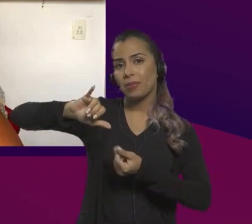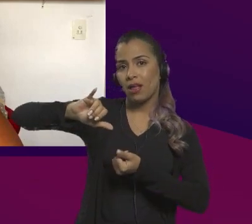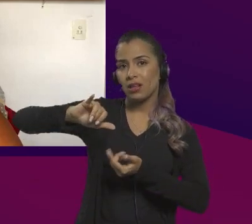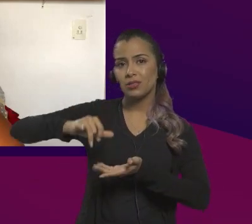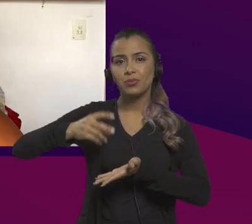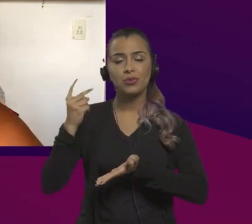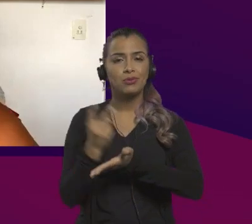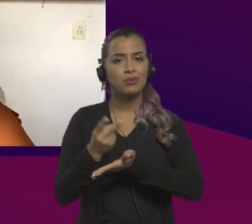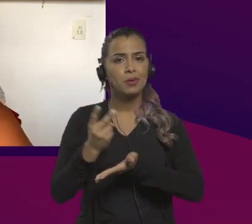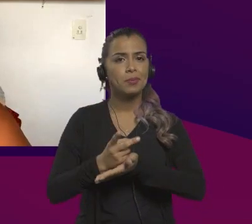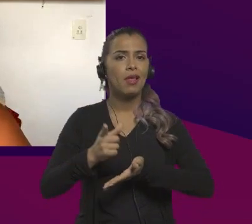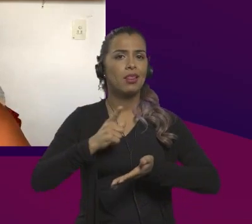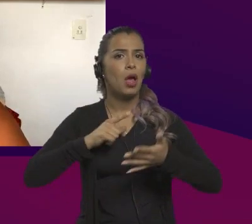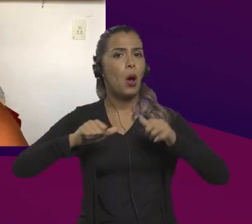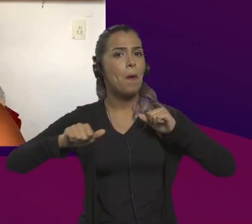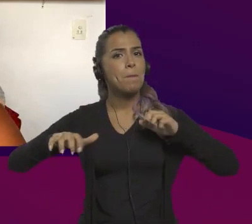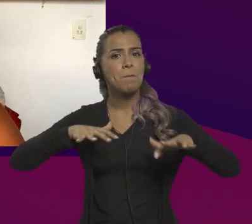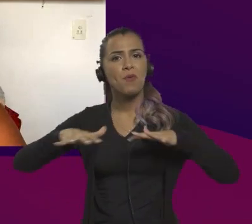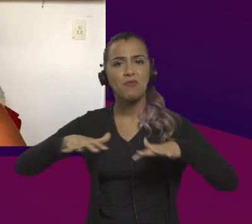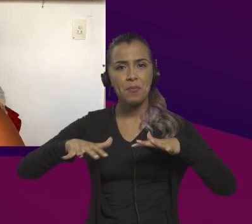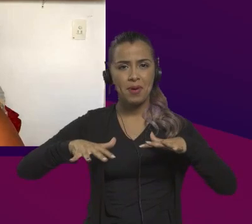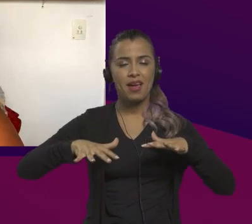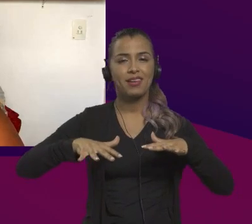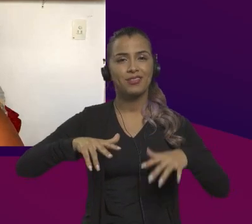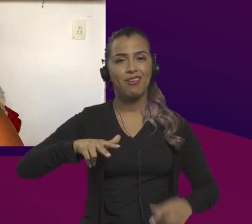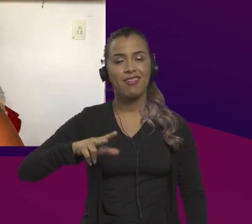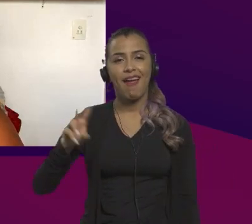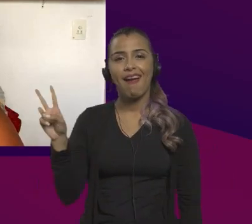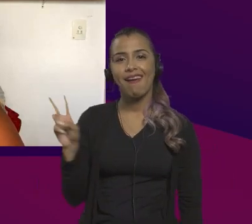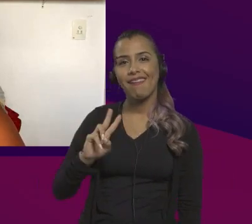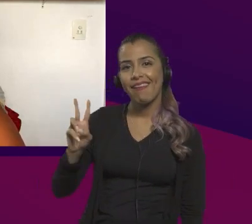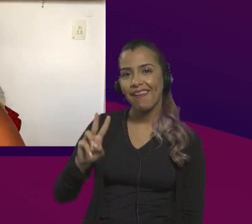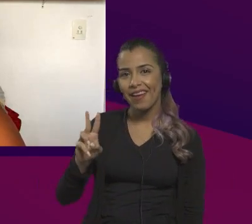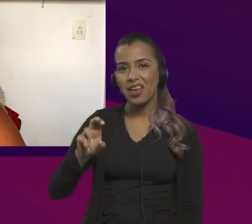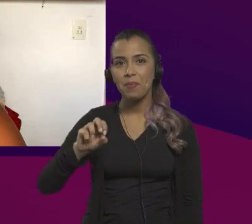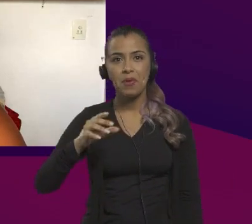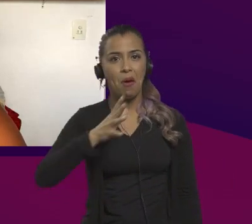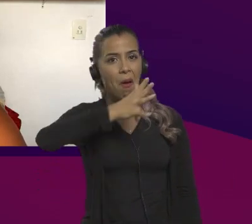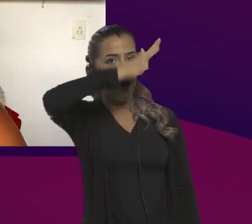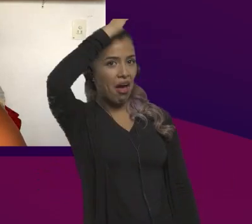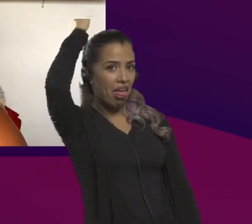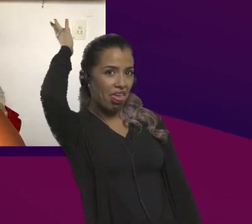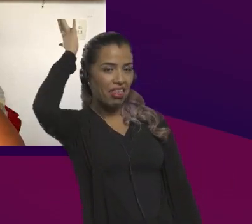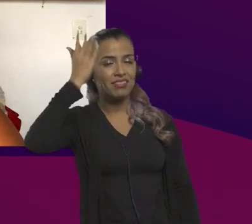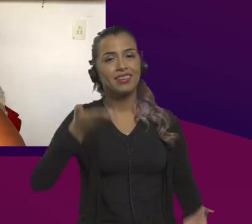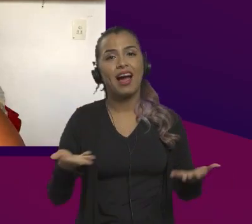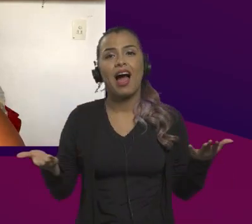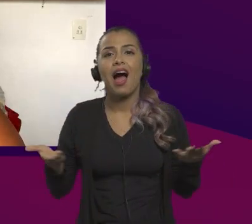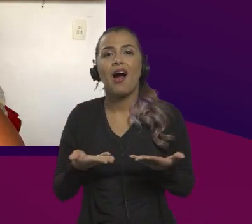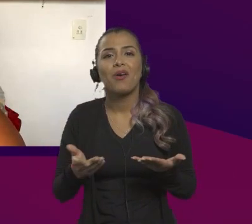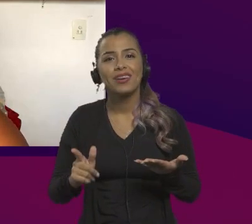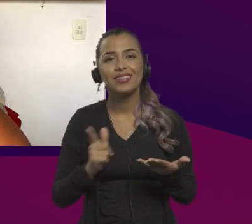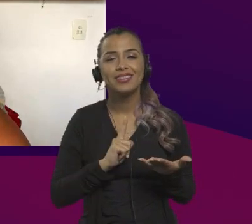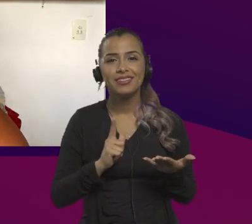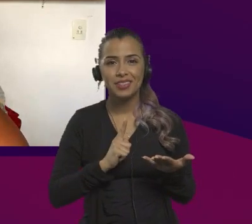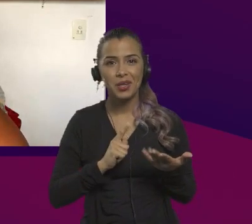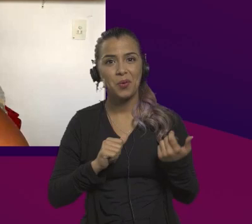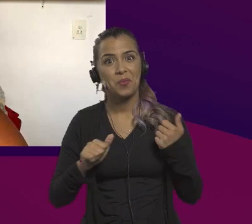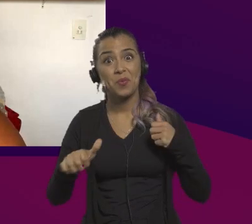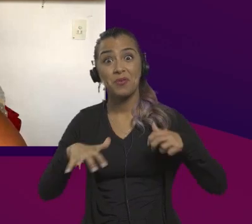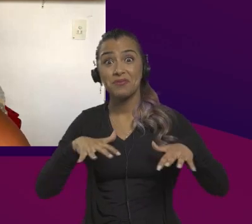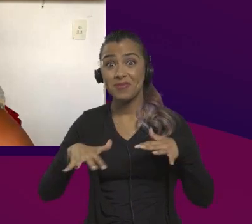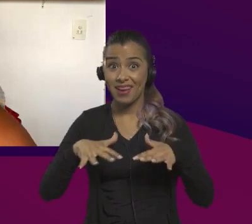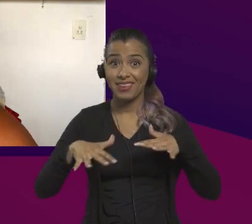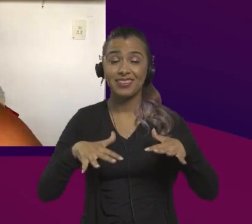desde o... O movimento hippie, o punk, né? Sim. Agora é a bola da vez, é o body positive. E com certeza também